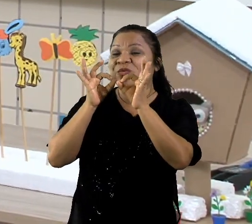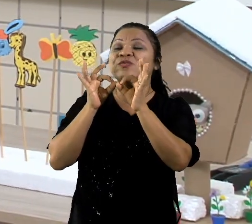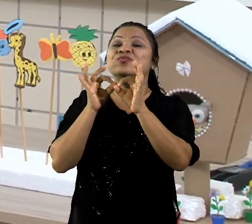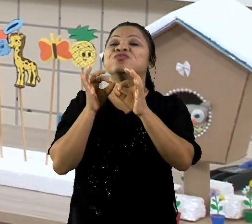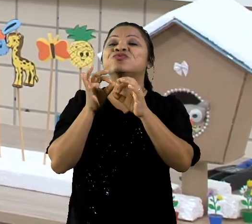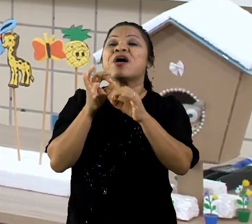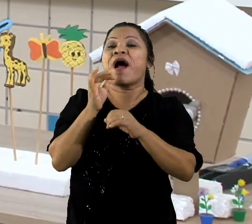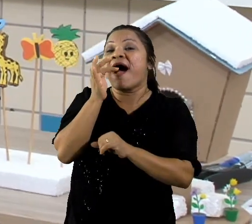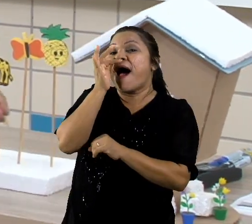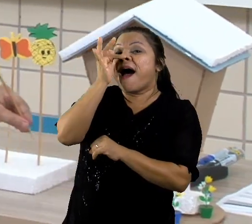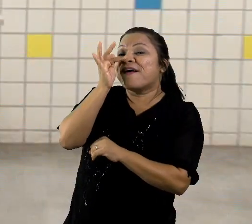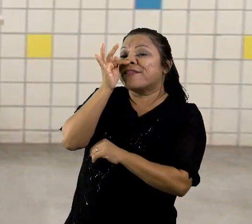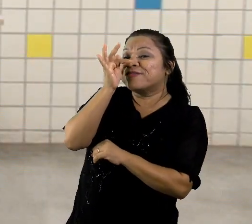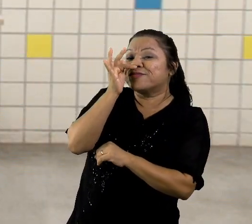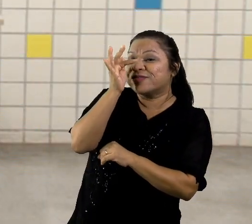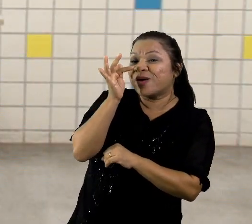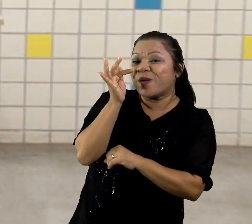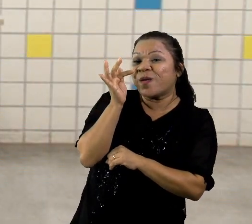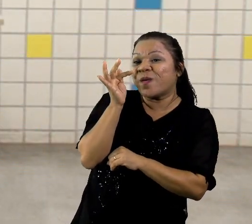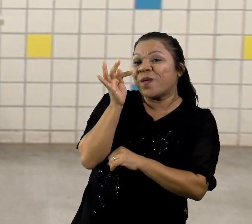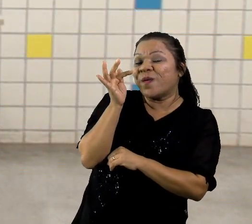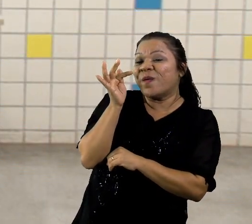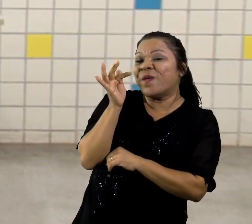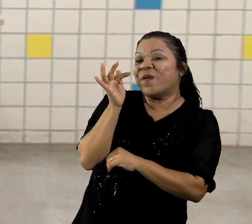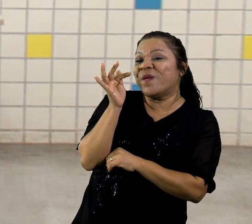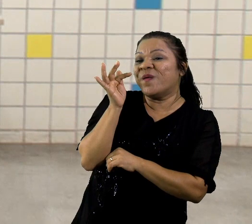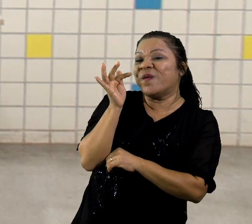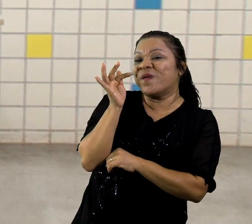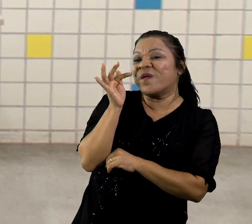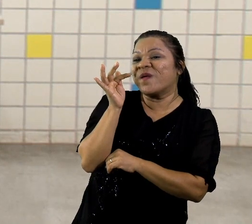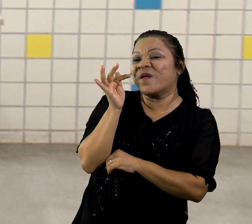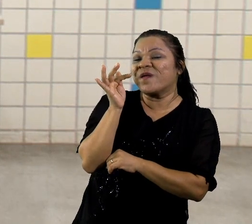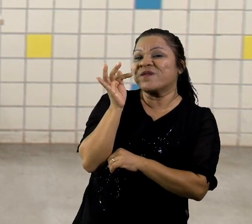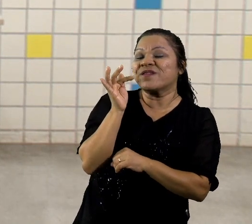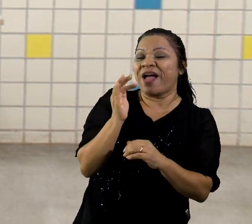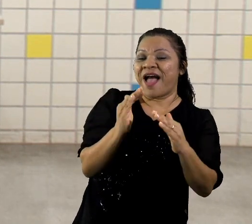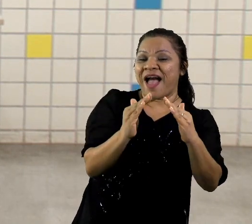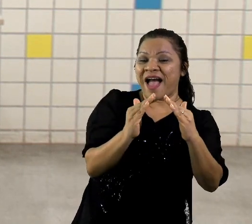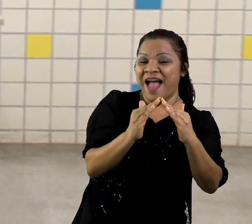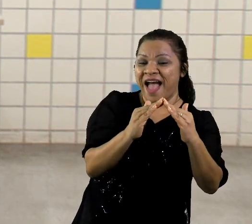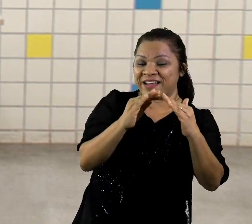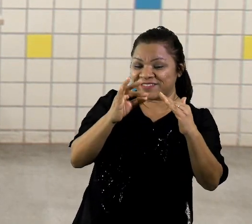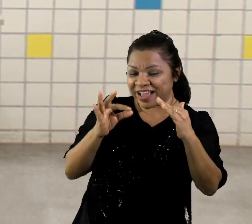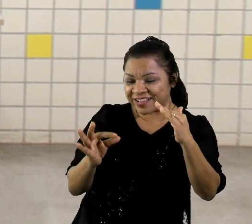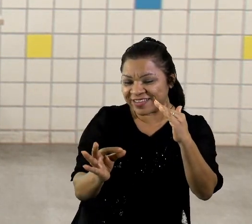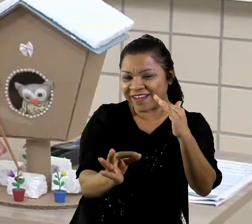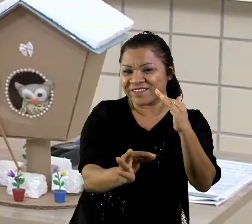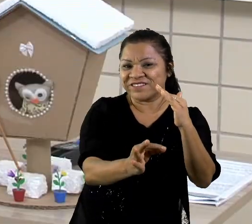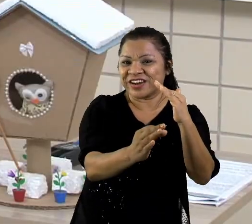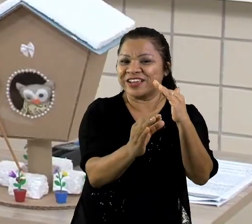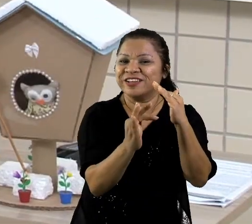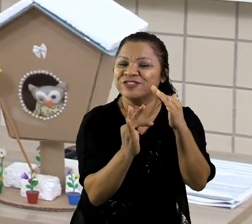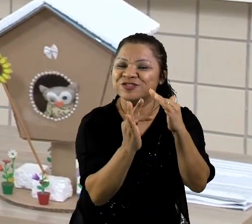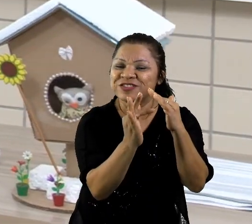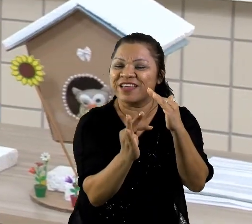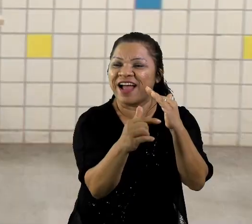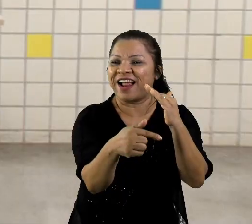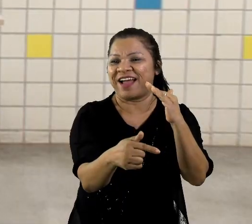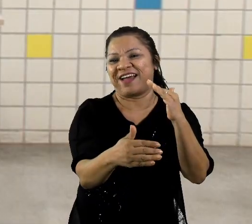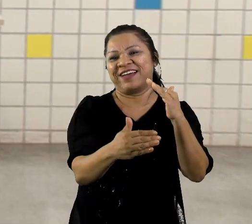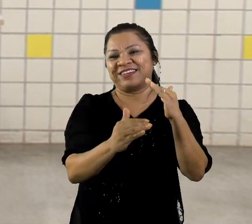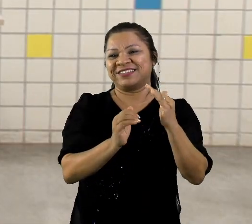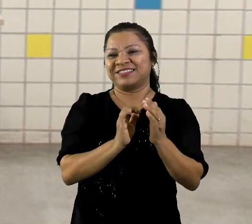girassol. Vai ficar lindo, corujinho, o girassol na frente da sua casa. Olha como ficou fofo,